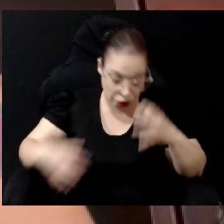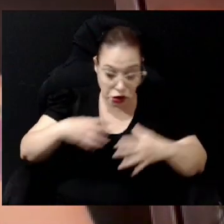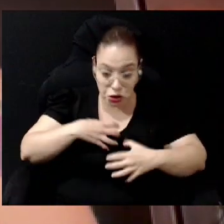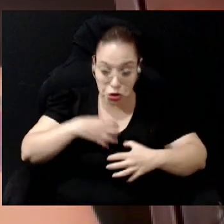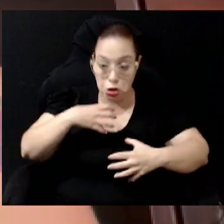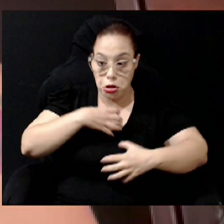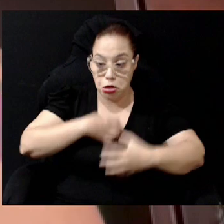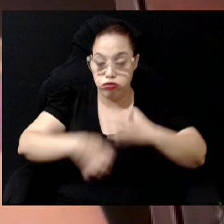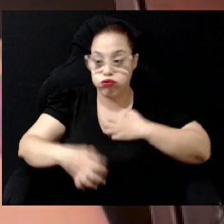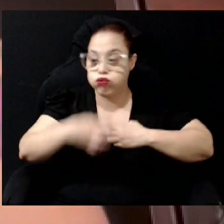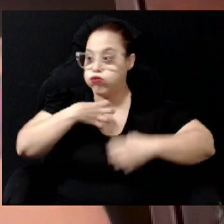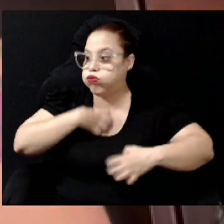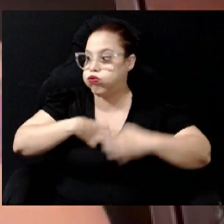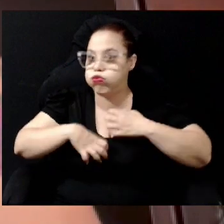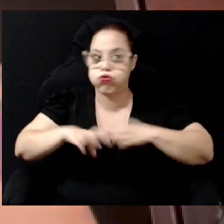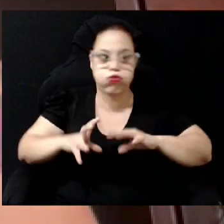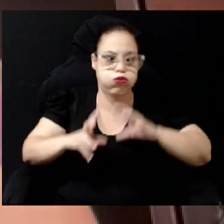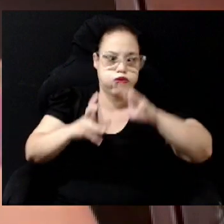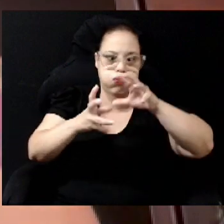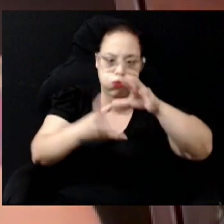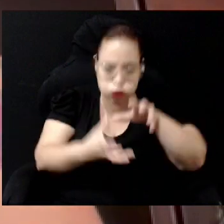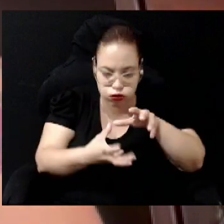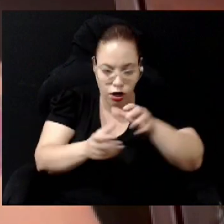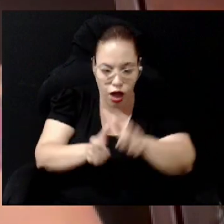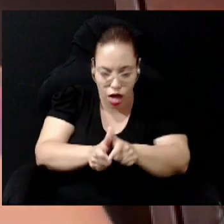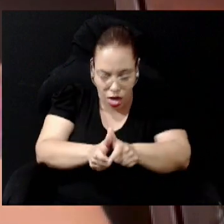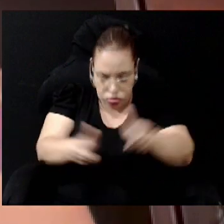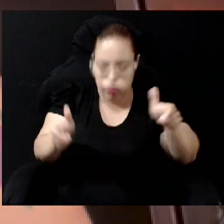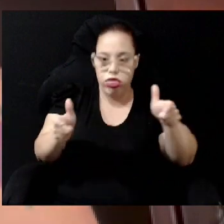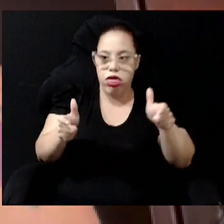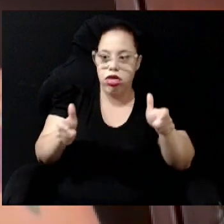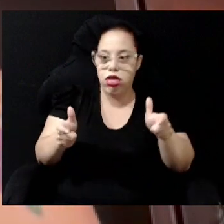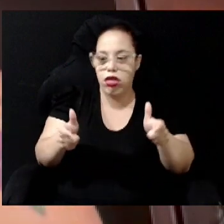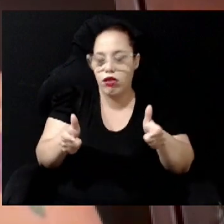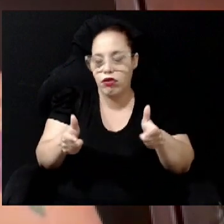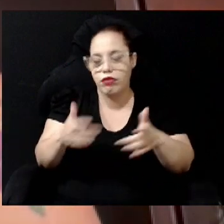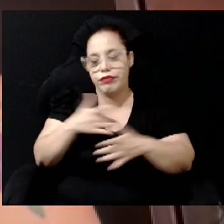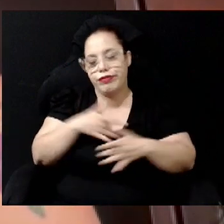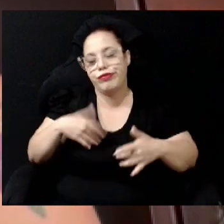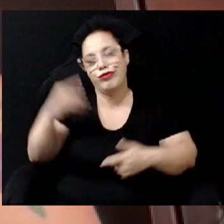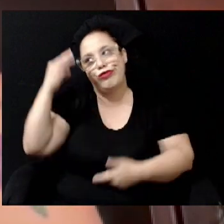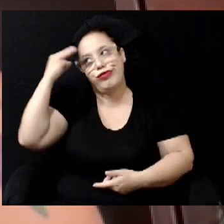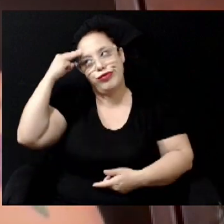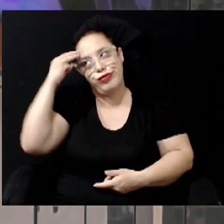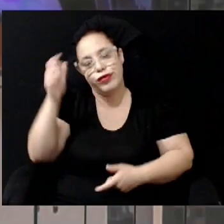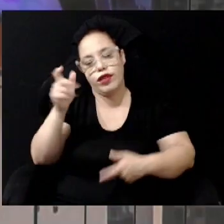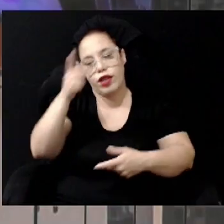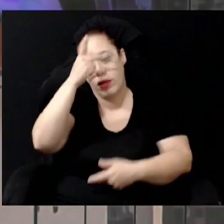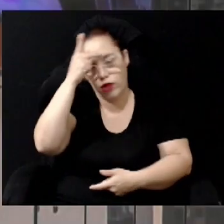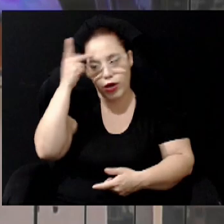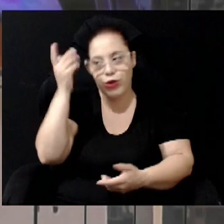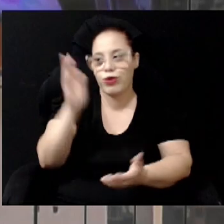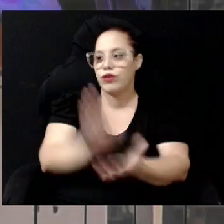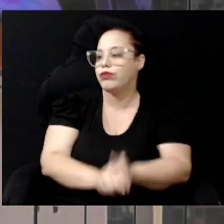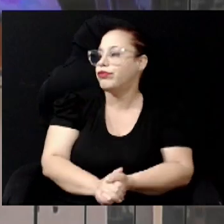climática acabe aumentando, então afetando a saúde mental das pessoas. E a geração Z